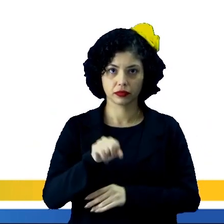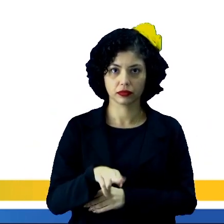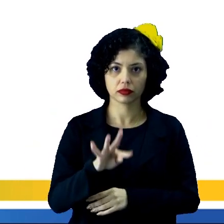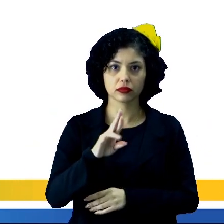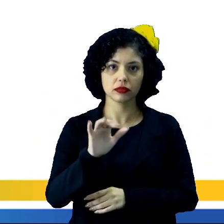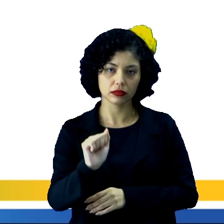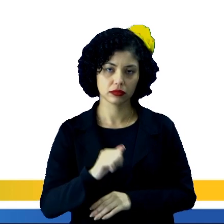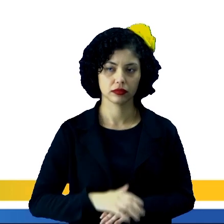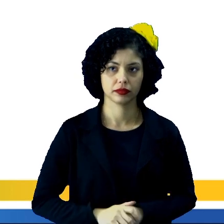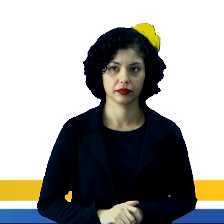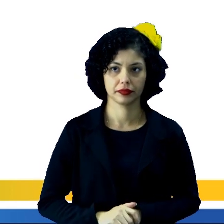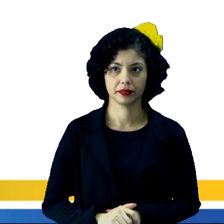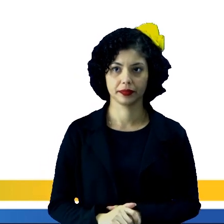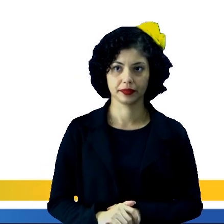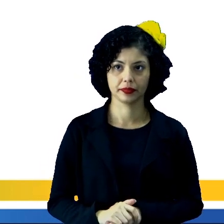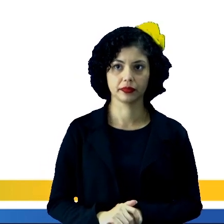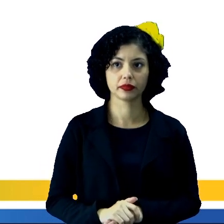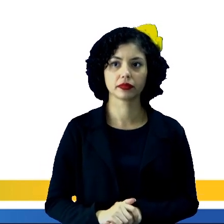sintática.